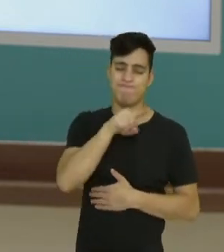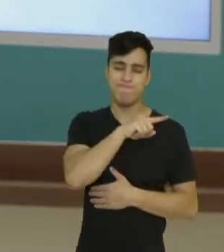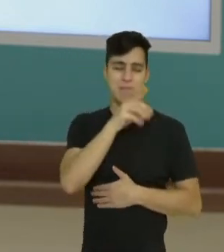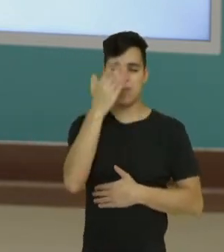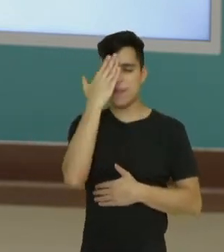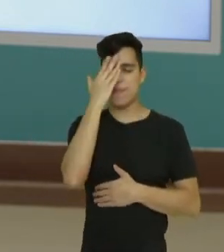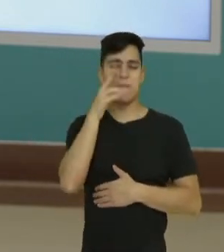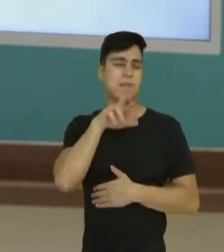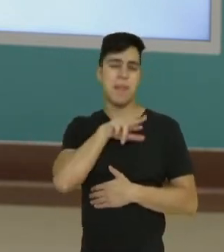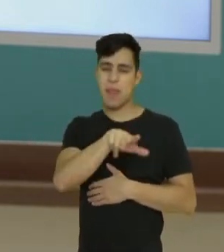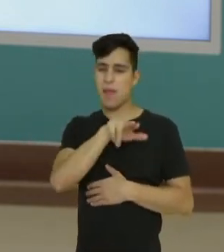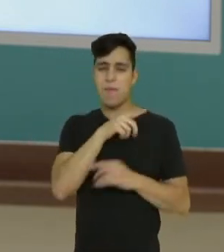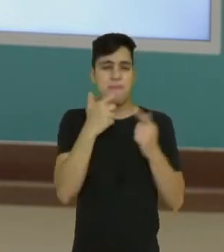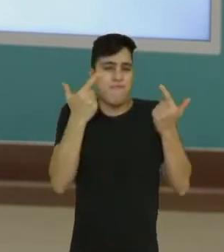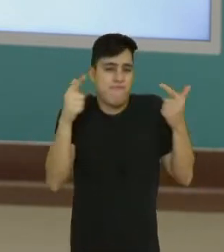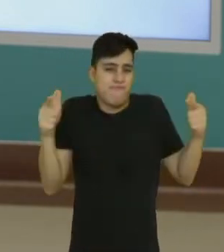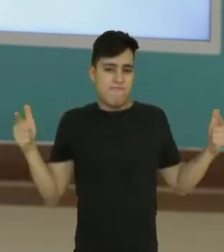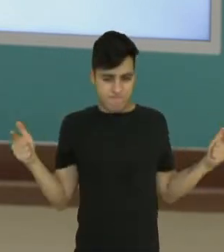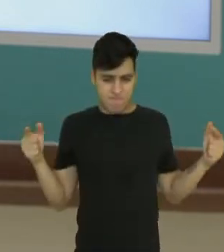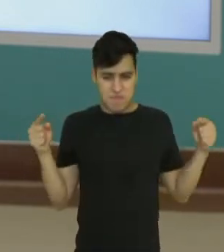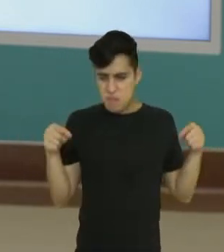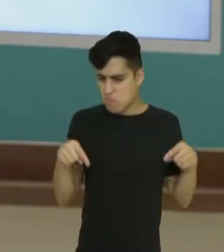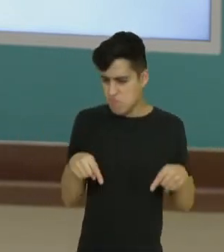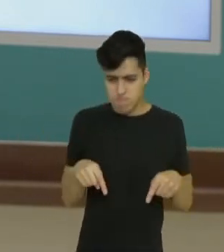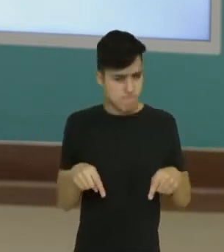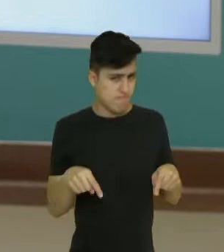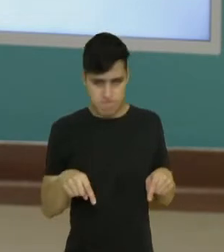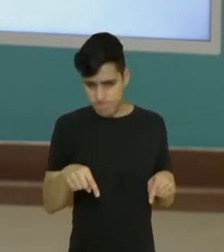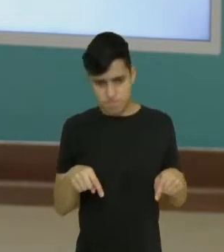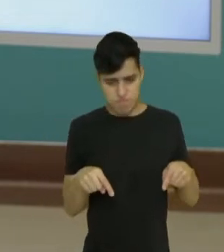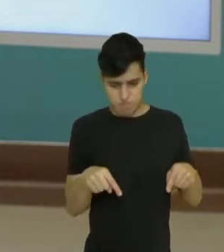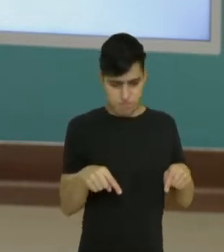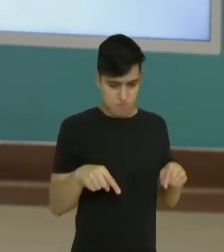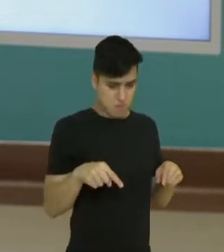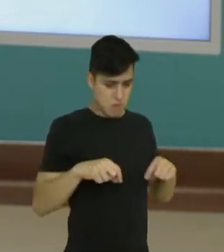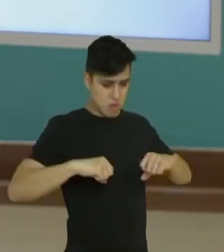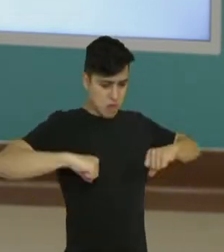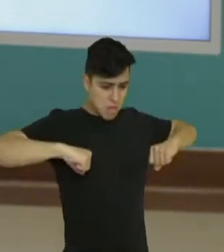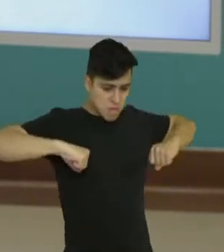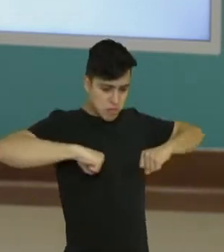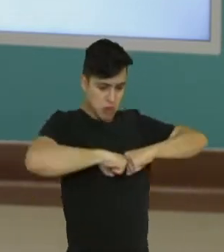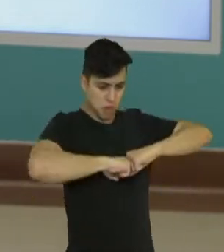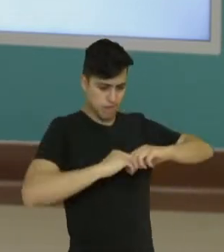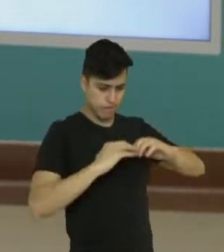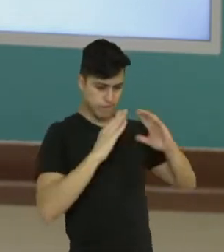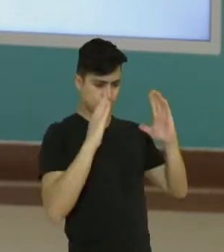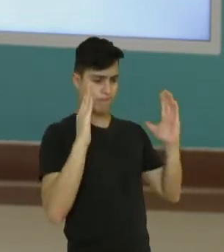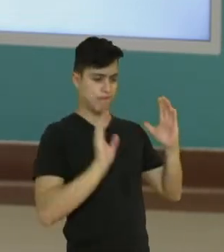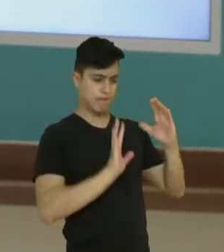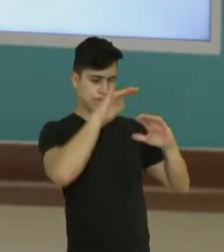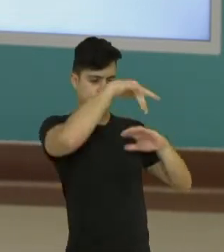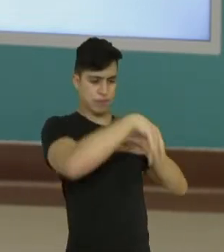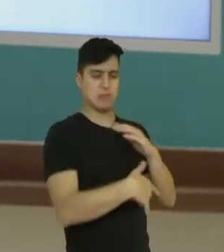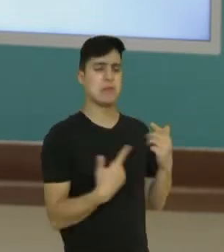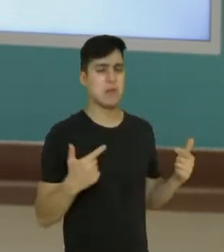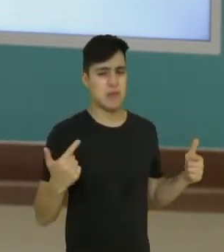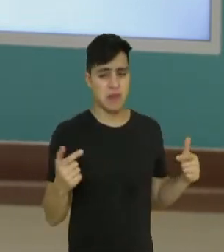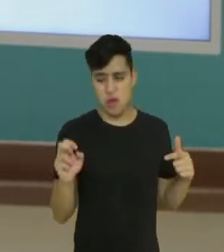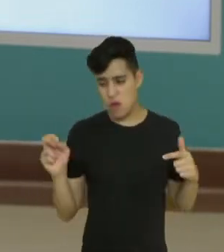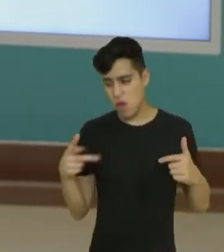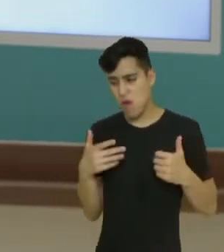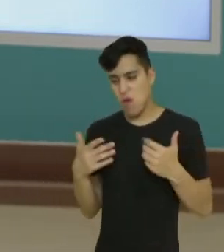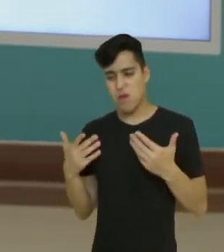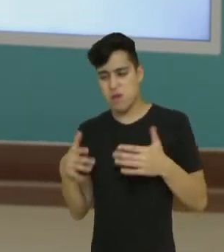temos, nele o encontro de placas tectônicas ou afastamento de placas tectônicas que